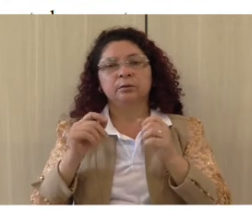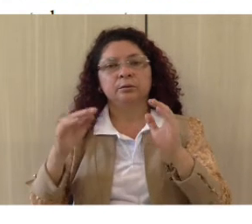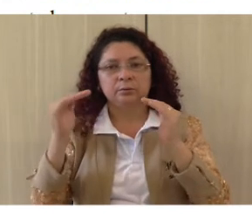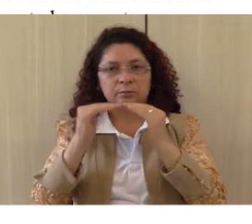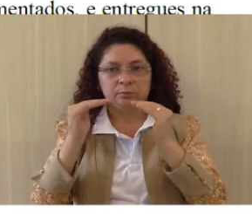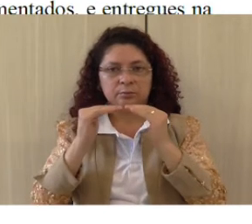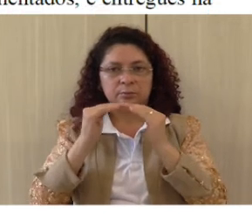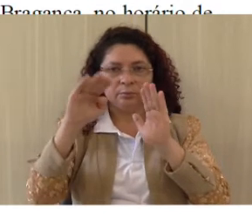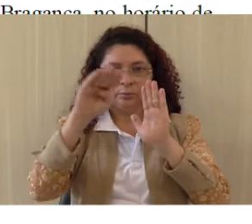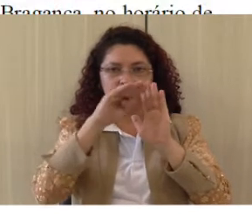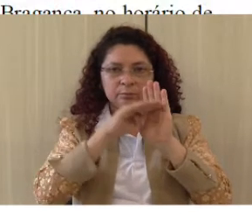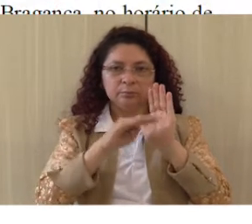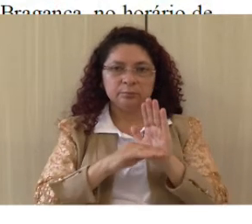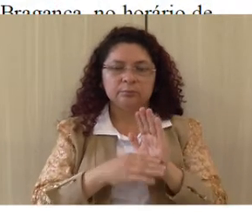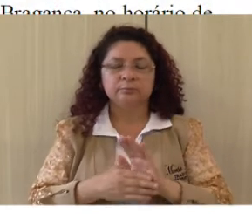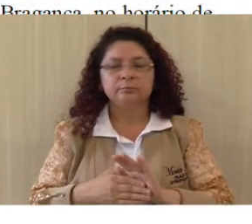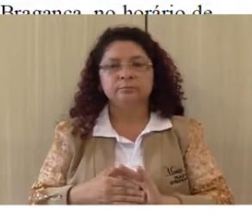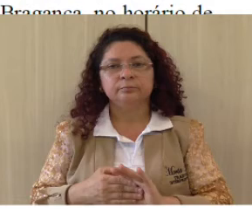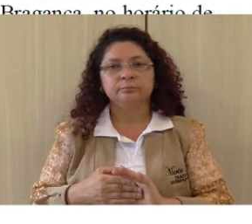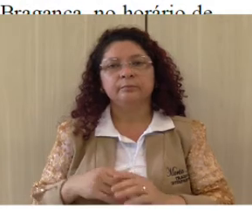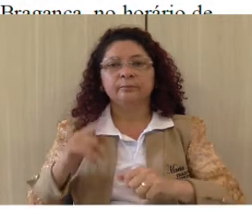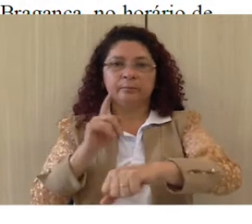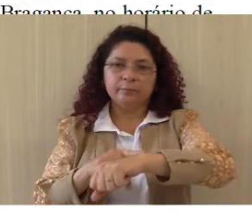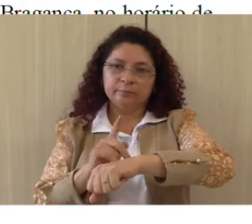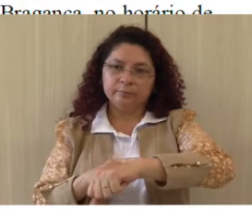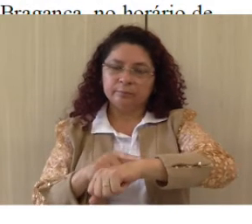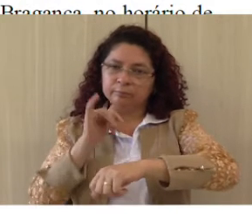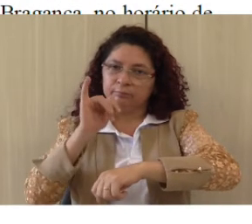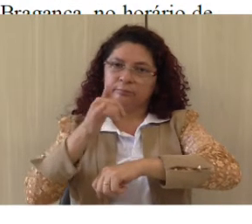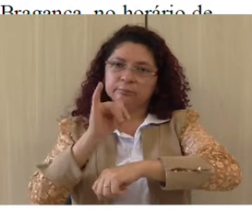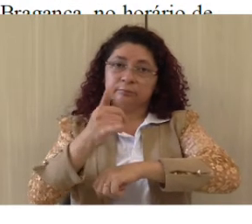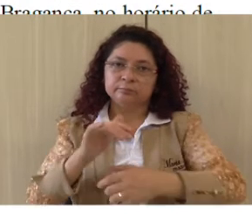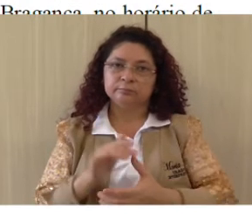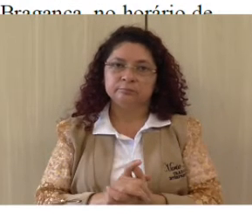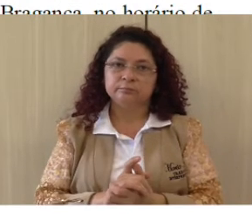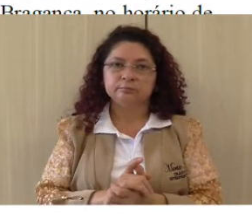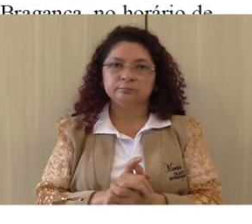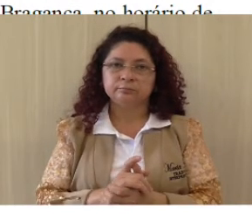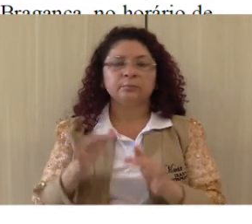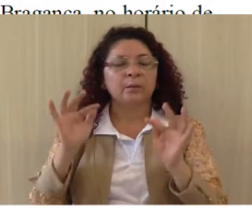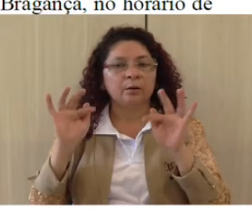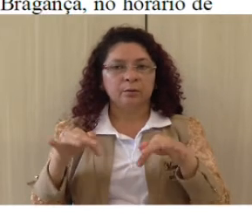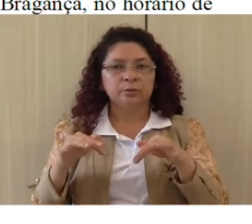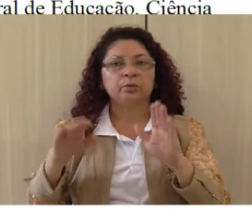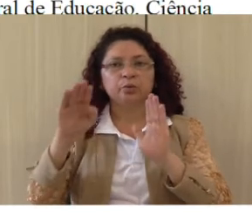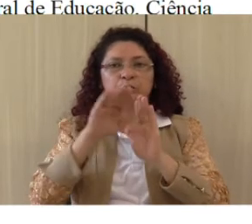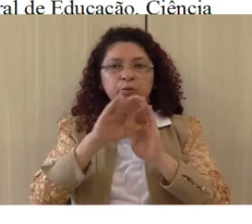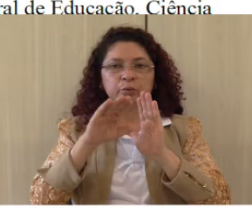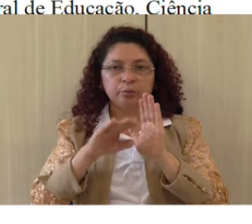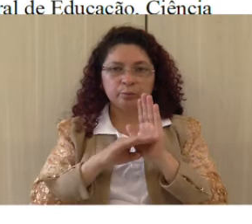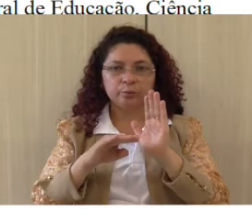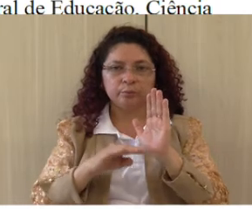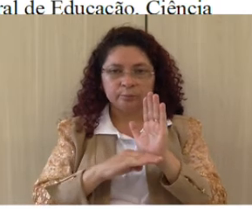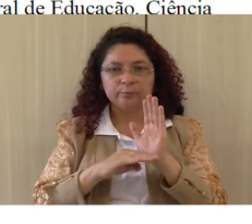com o cronograma anexo 1, a partir do horário de divulgações das fases eliminatórias classificatórias.